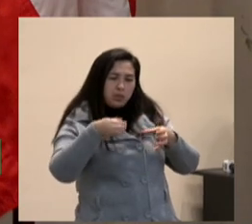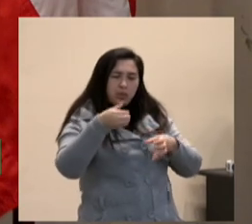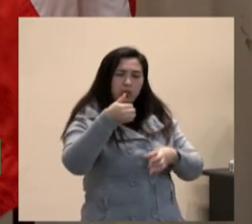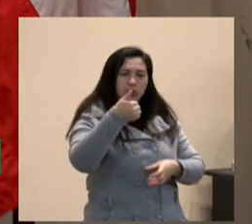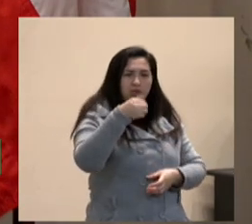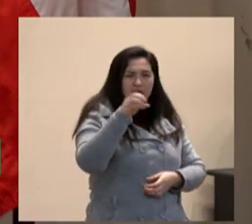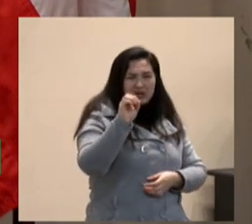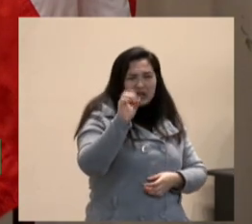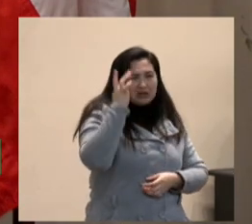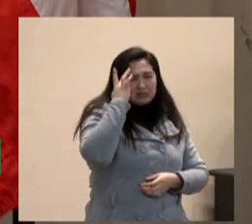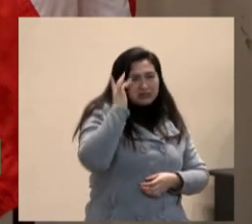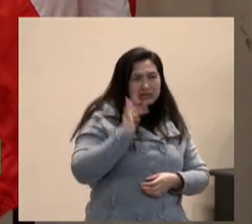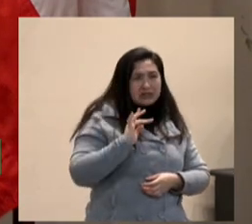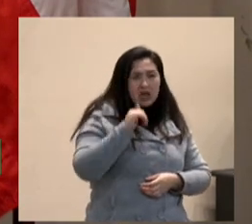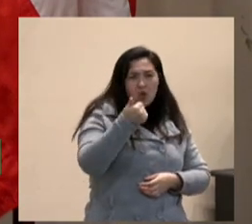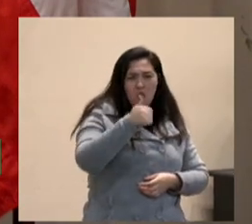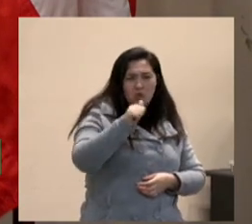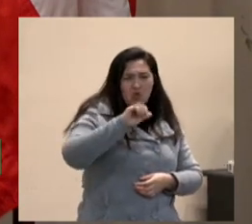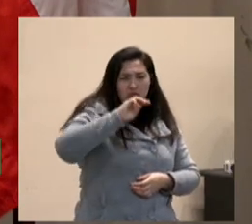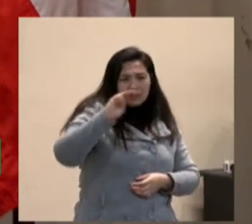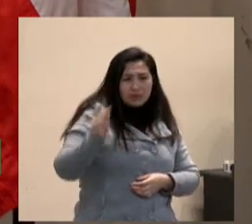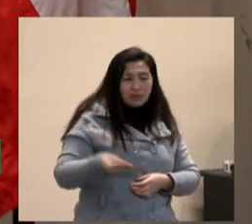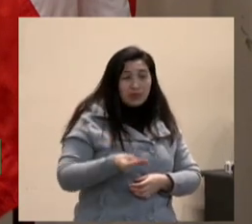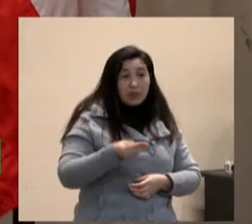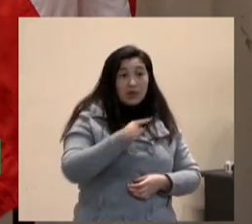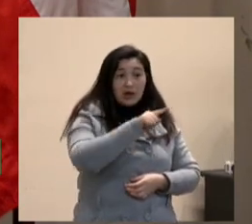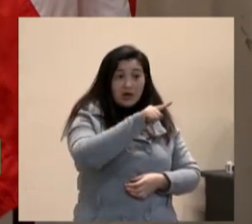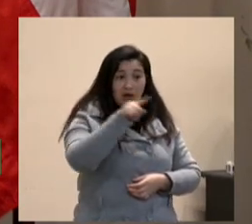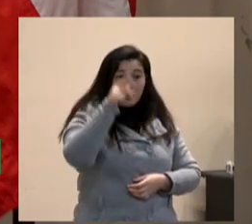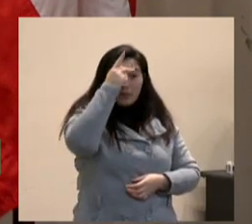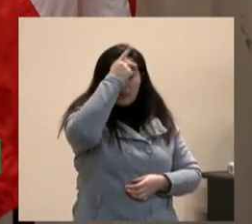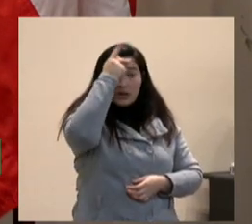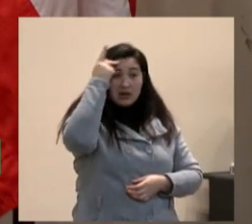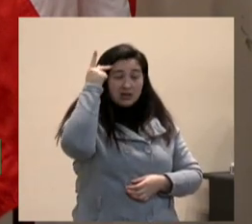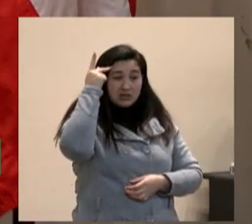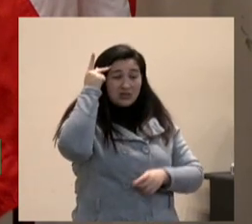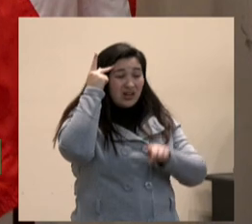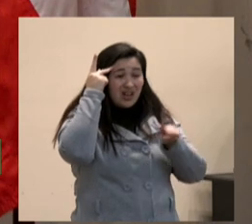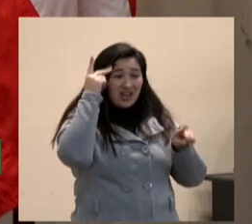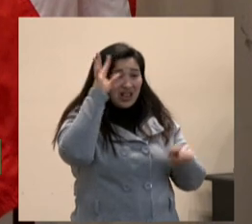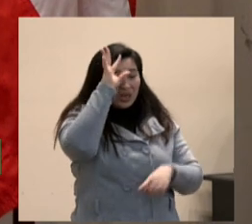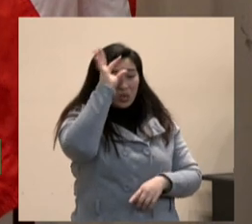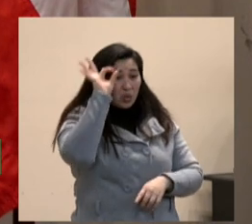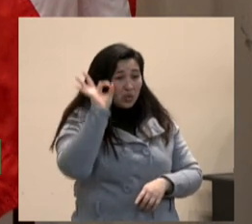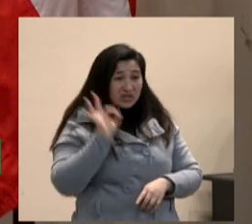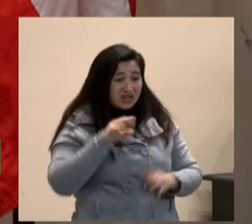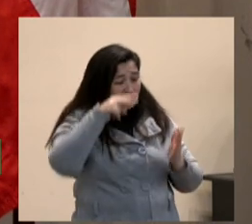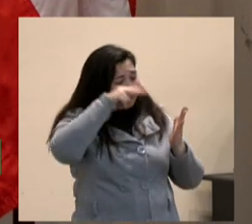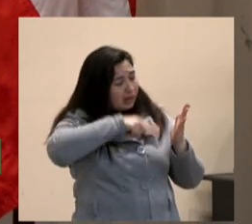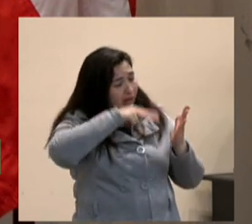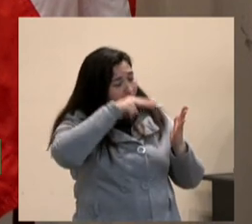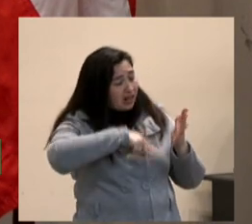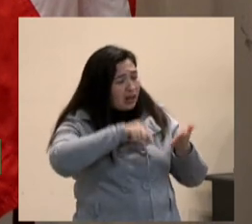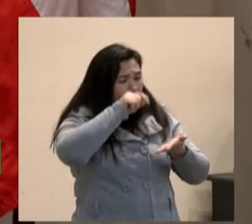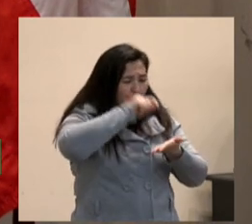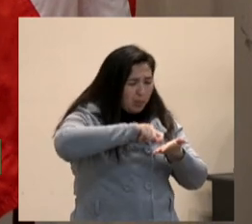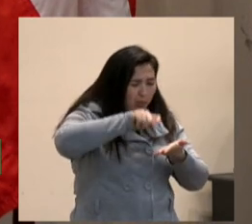ou se é 11,6 milhões de pessoas que sequer aprenderam a ler e